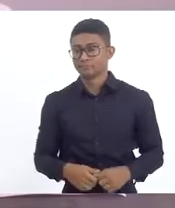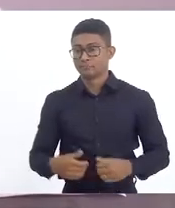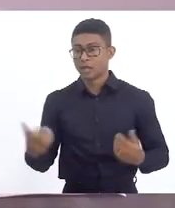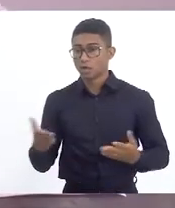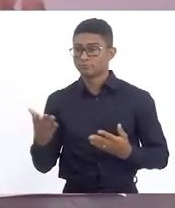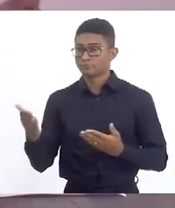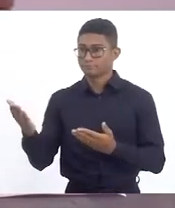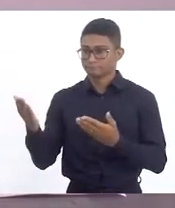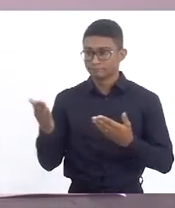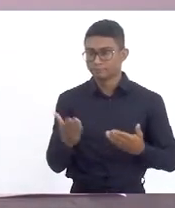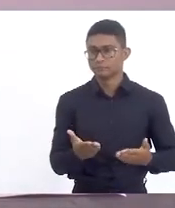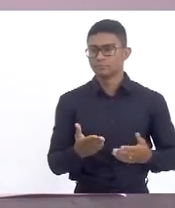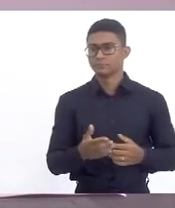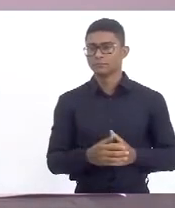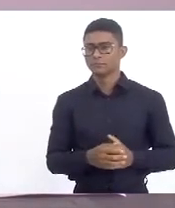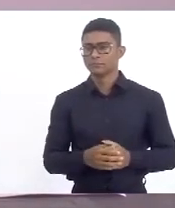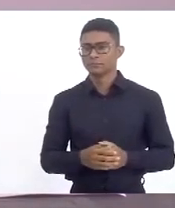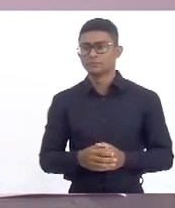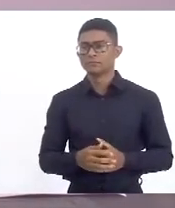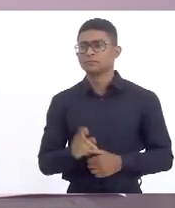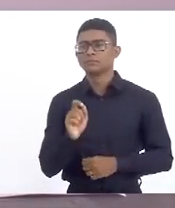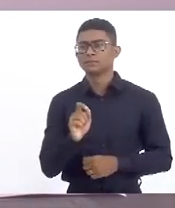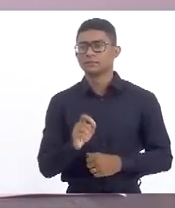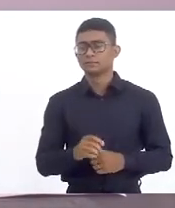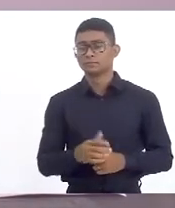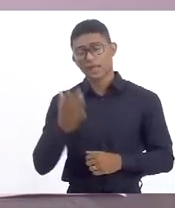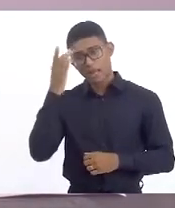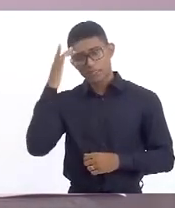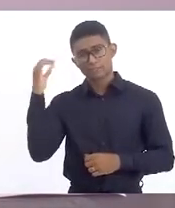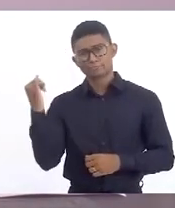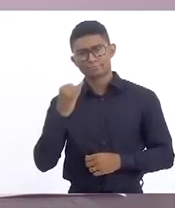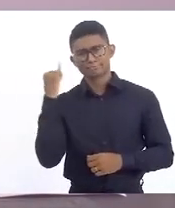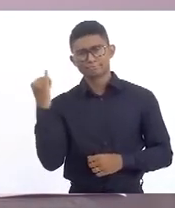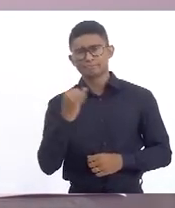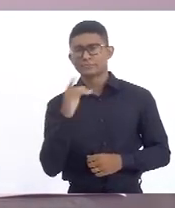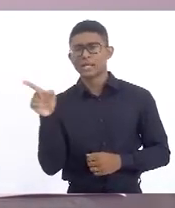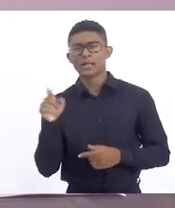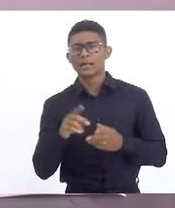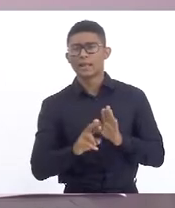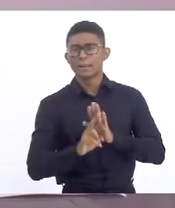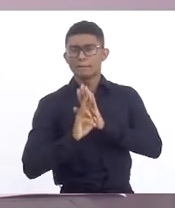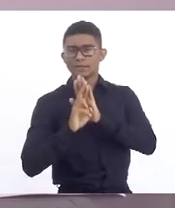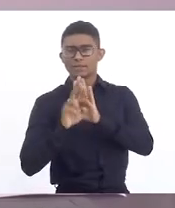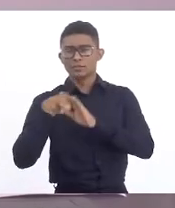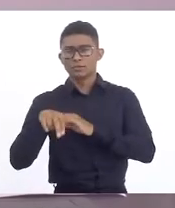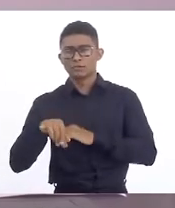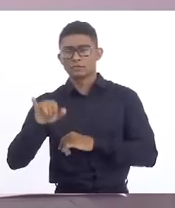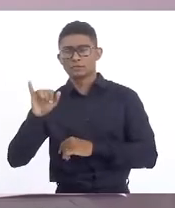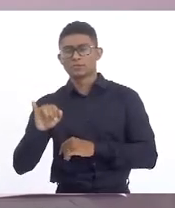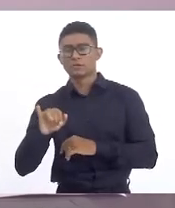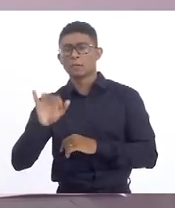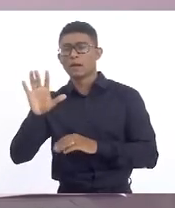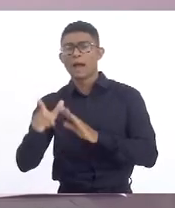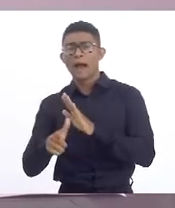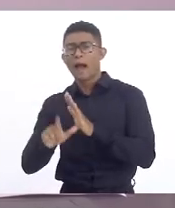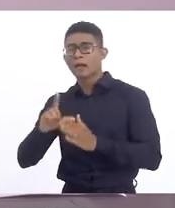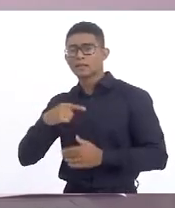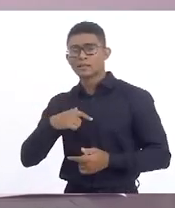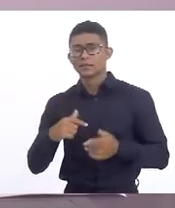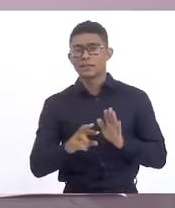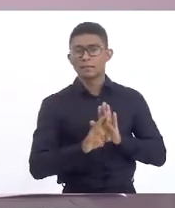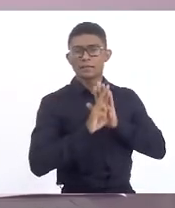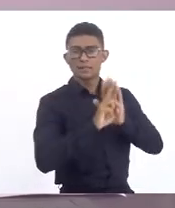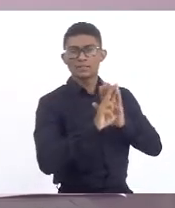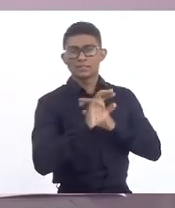tomei conhecimento que está aqui presente. Eu acho que é fundamental, antes de passar para o representante de Nova Iguaçu, que nós estamos aqui com o representante do